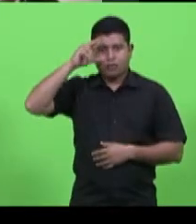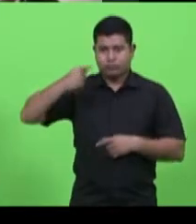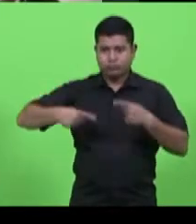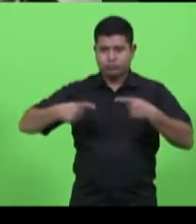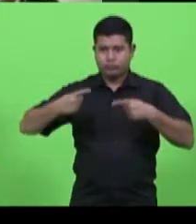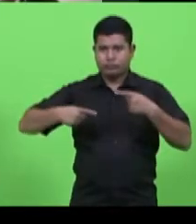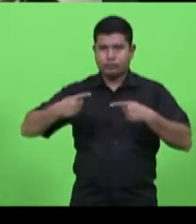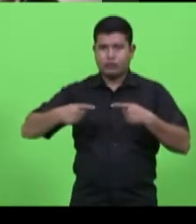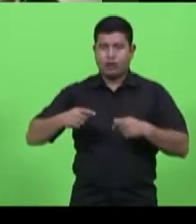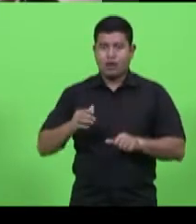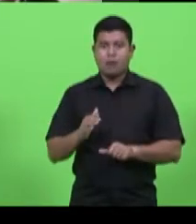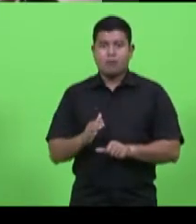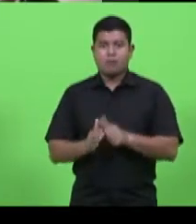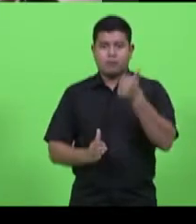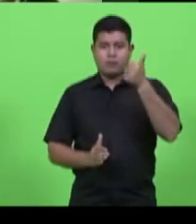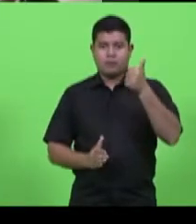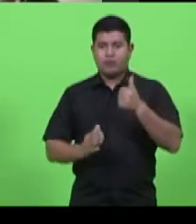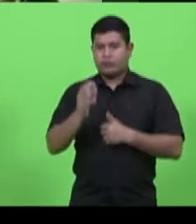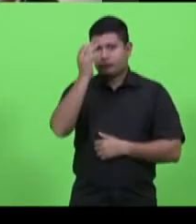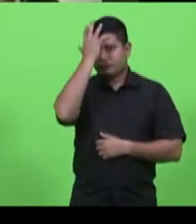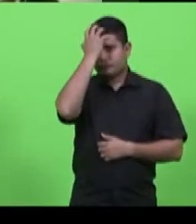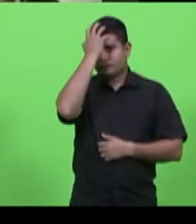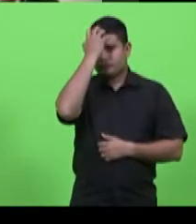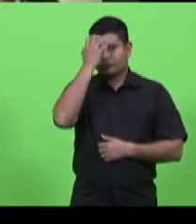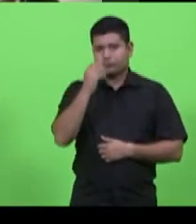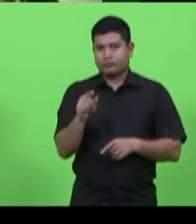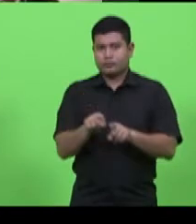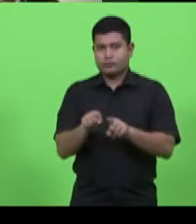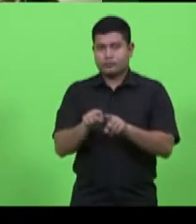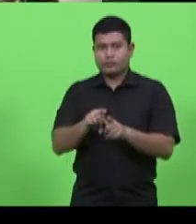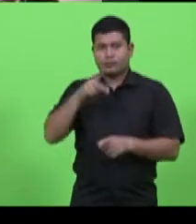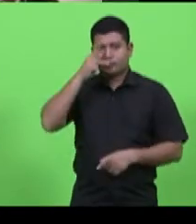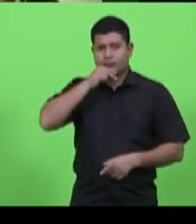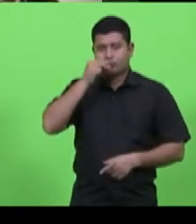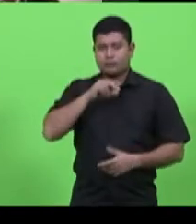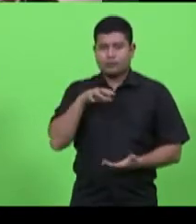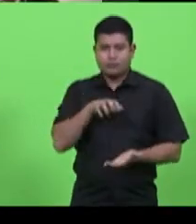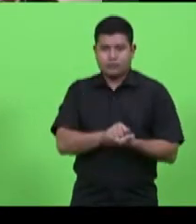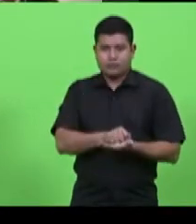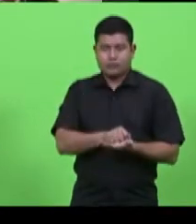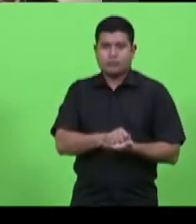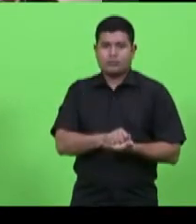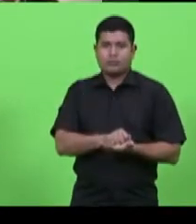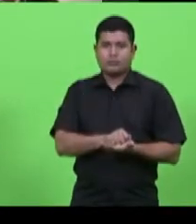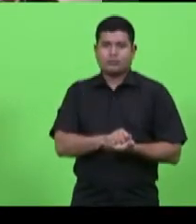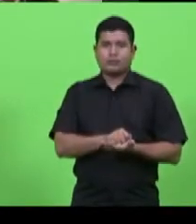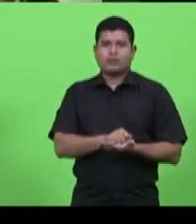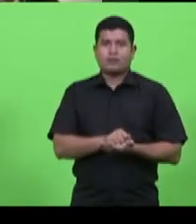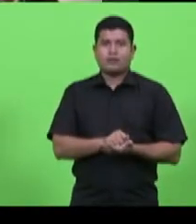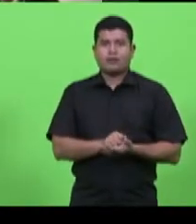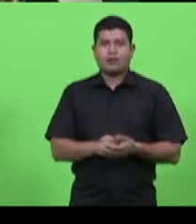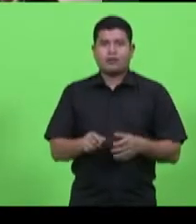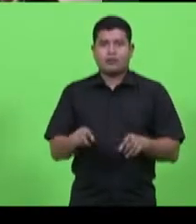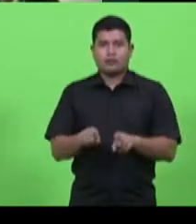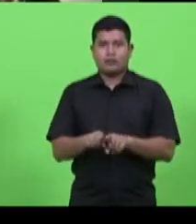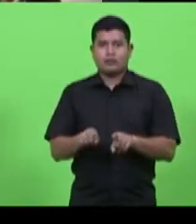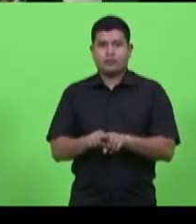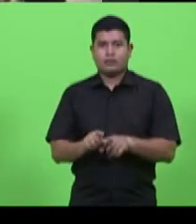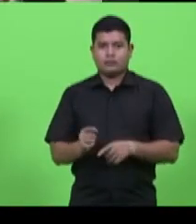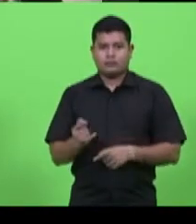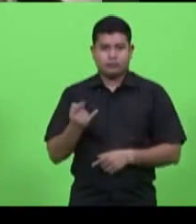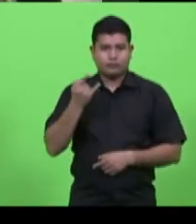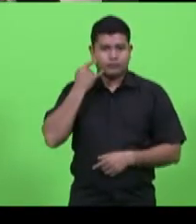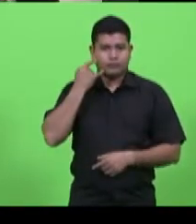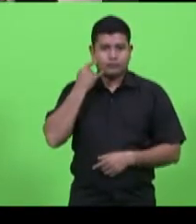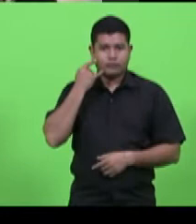Kennedy, presidente. Deputado Ismael e deputado Kennedy, inscritos. Deputado Mauro de Nadal também tem a palavra.